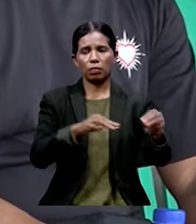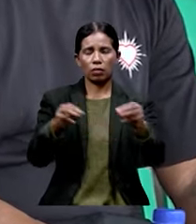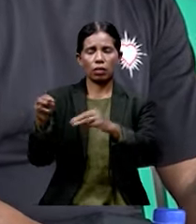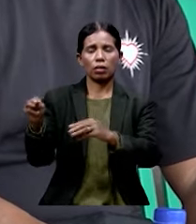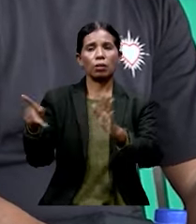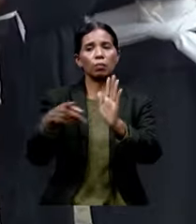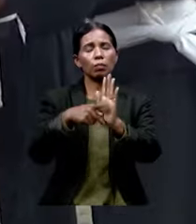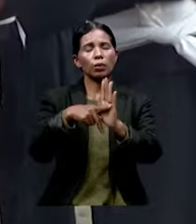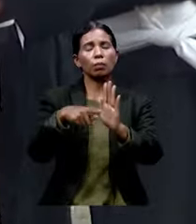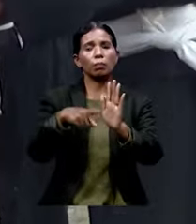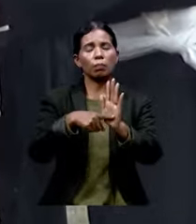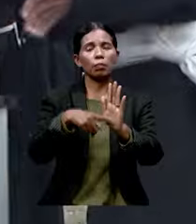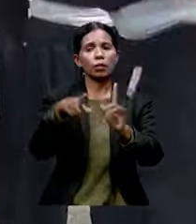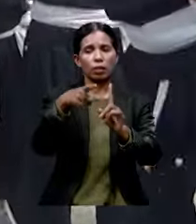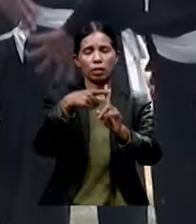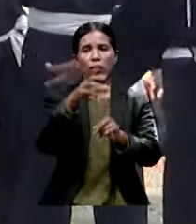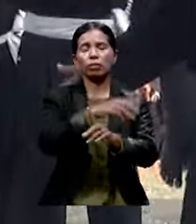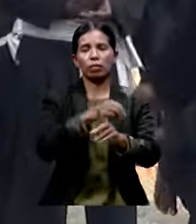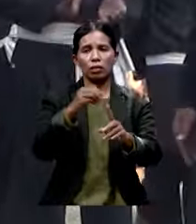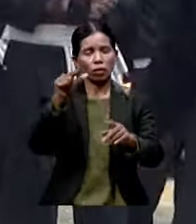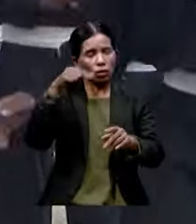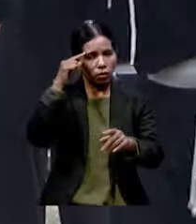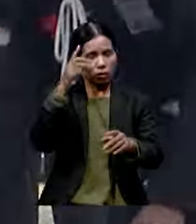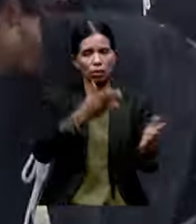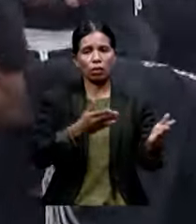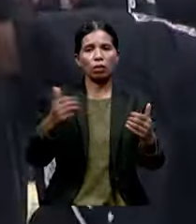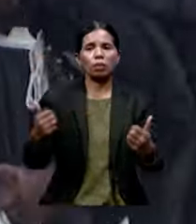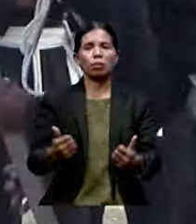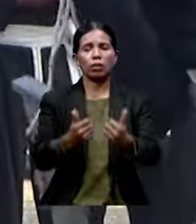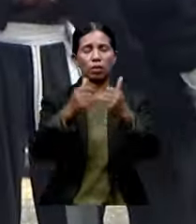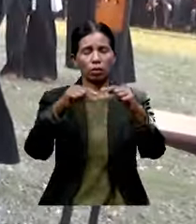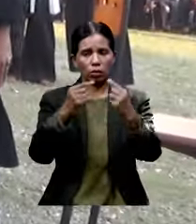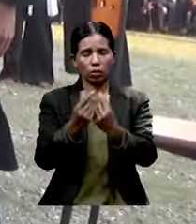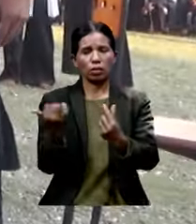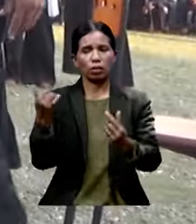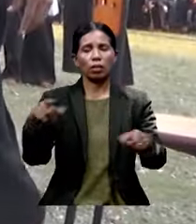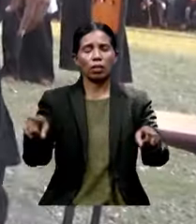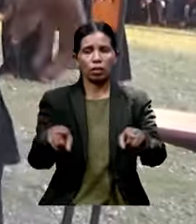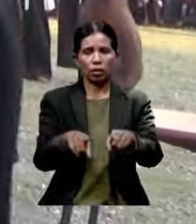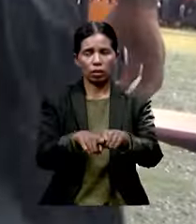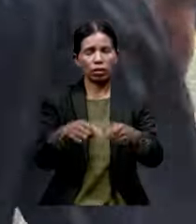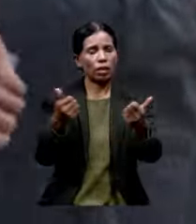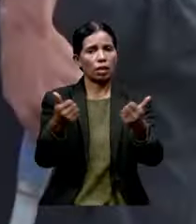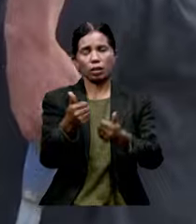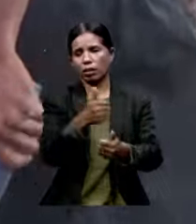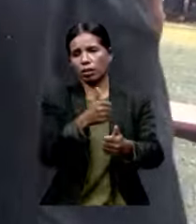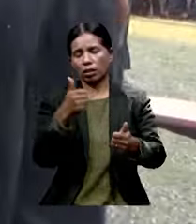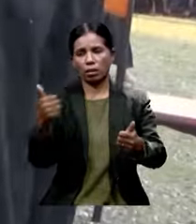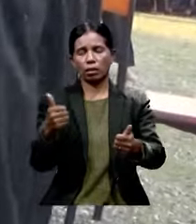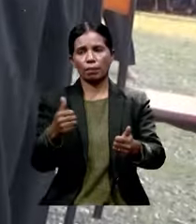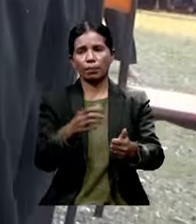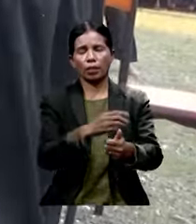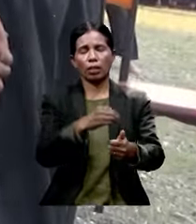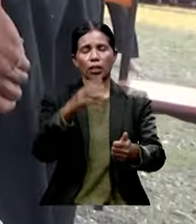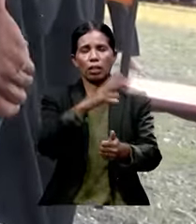O seu grupo Arte Marseille no Rituais, governo se loque competição, mas grupo Hirakne, a nessa moça arte circeluc, taekwondo,